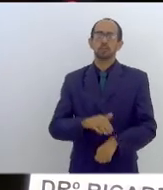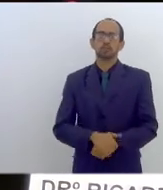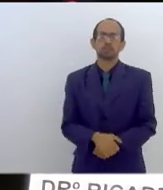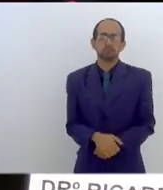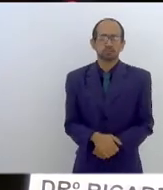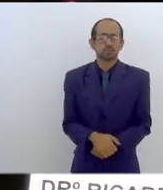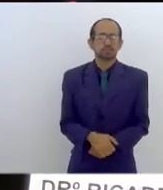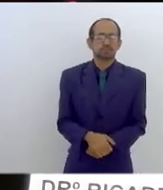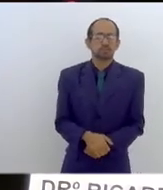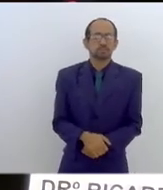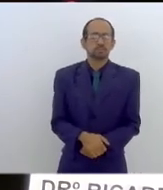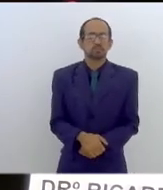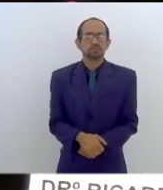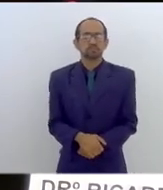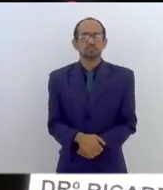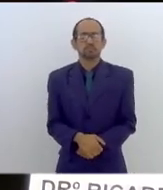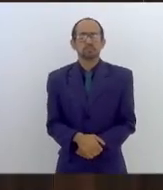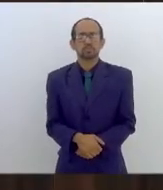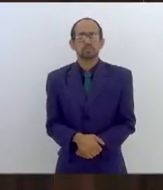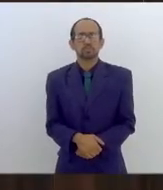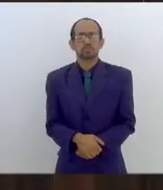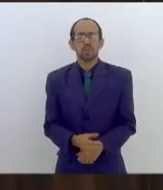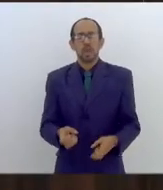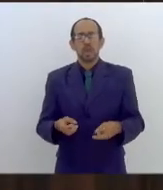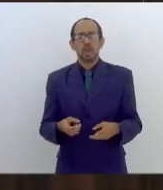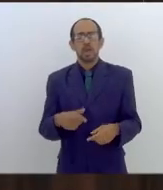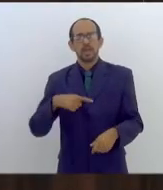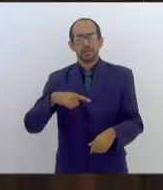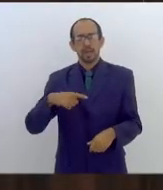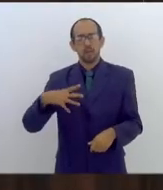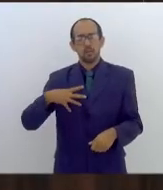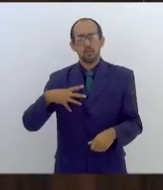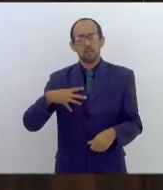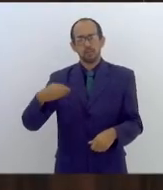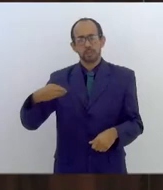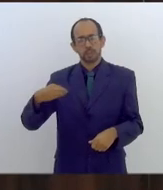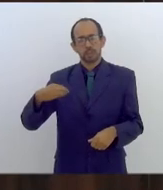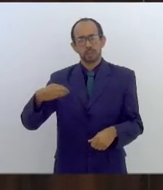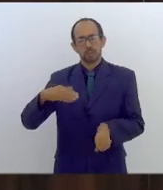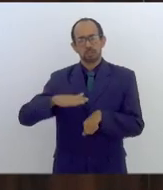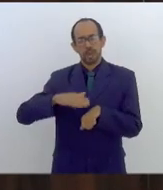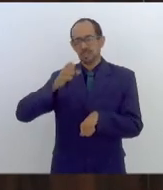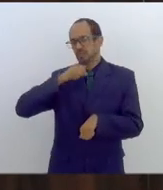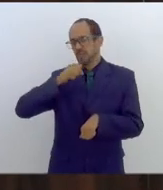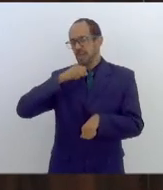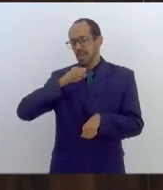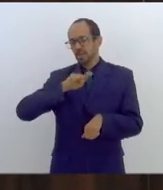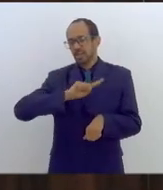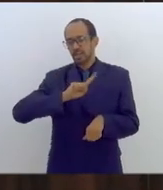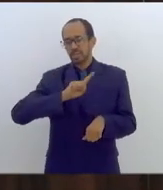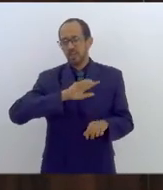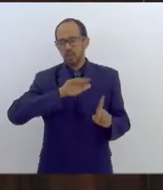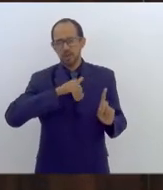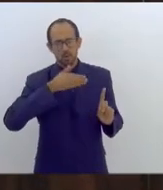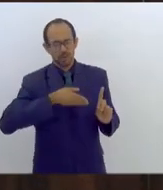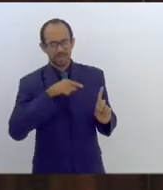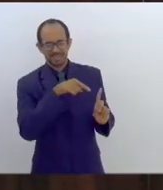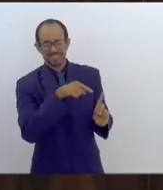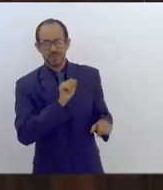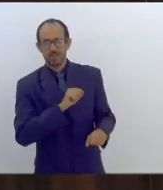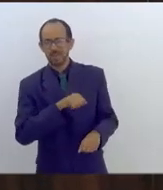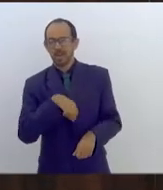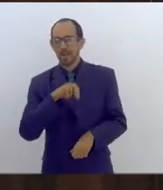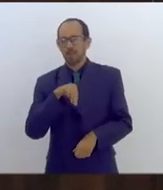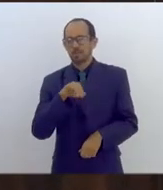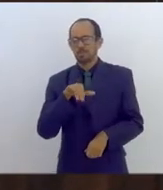E além disso também presente ele tem um filho mais velho né que ele não reconheceu tal mas é um tal